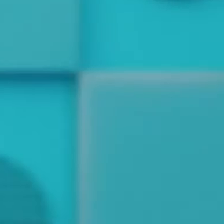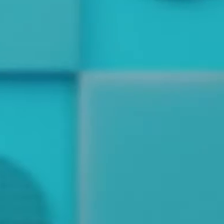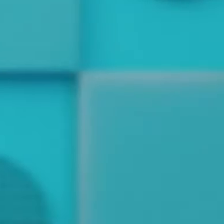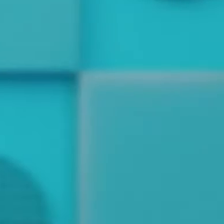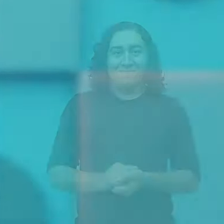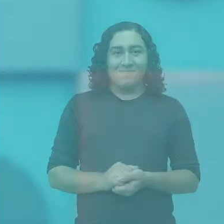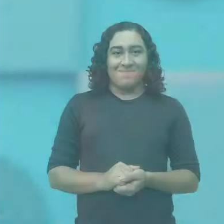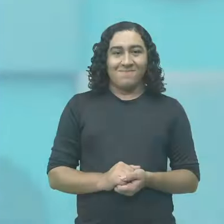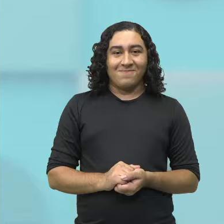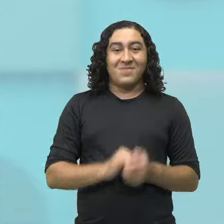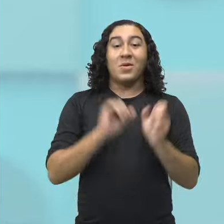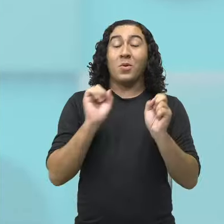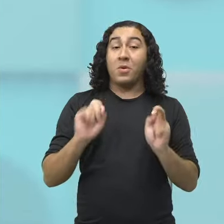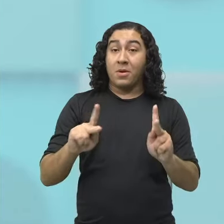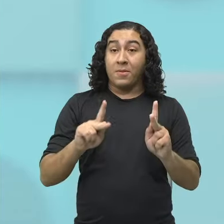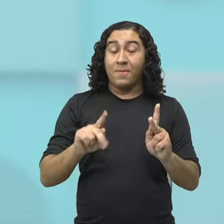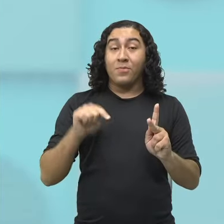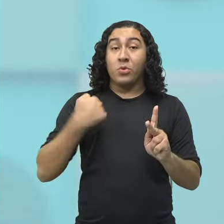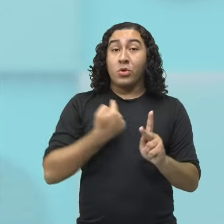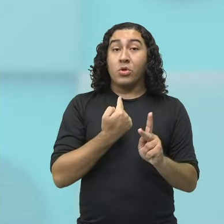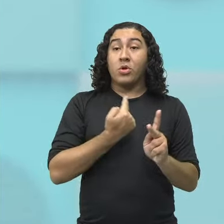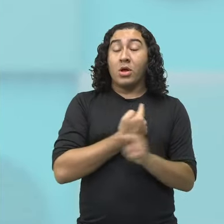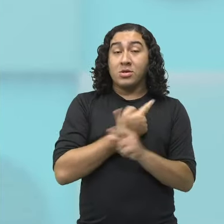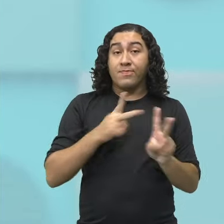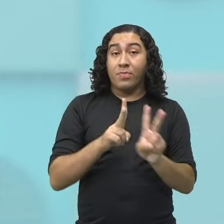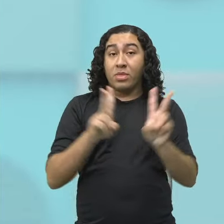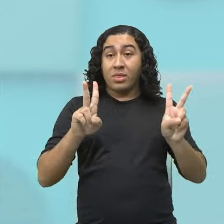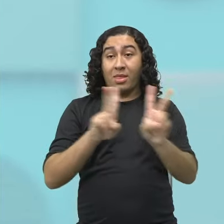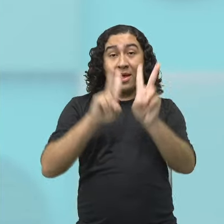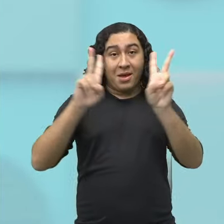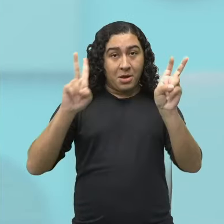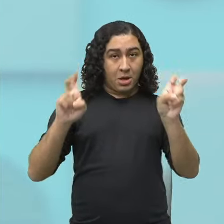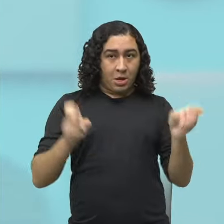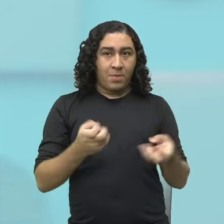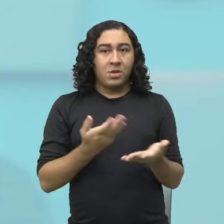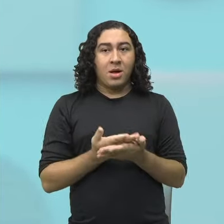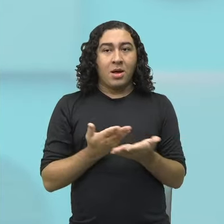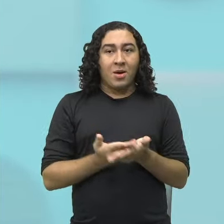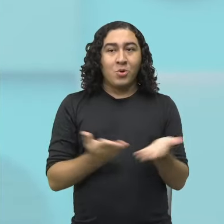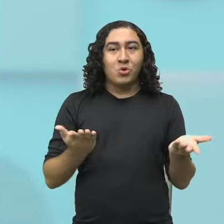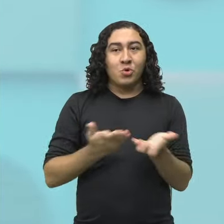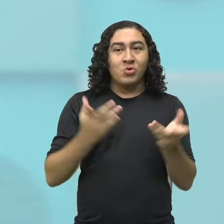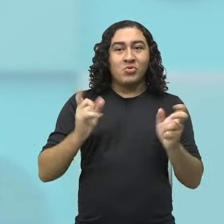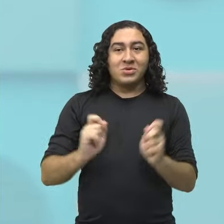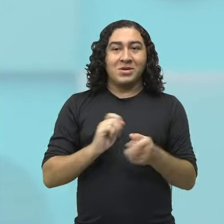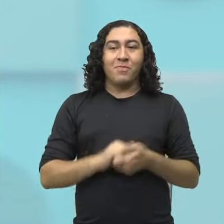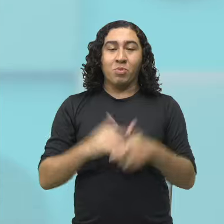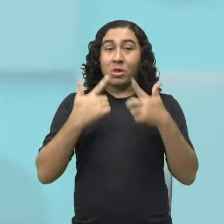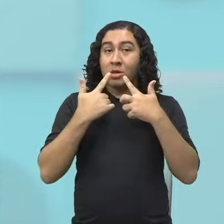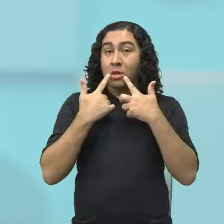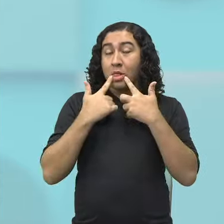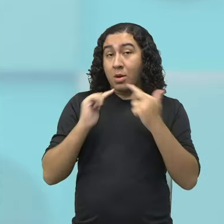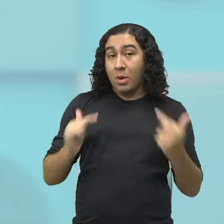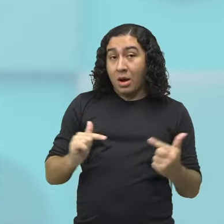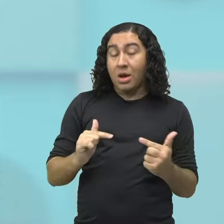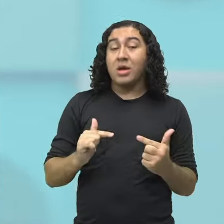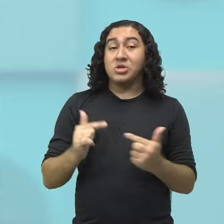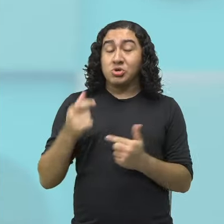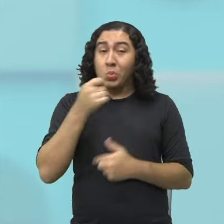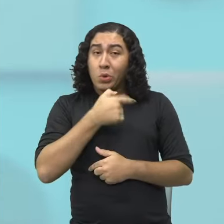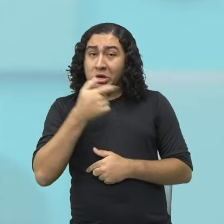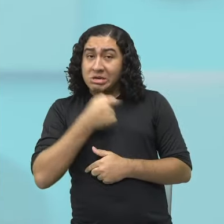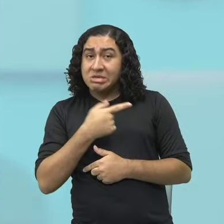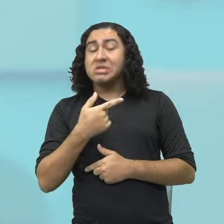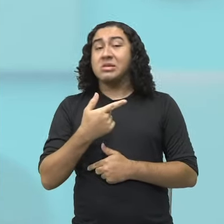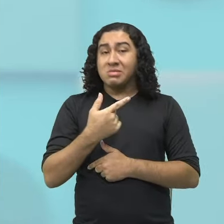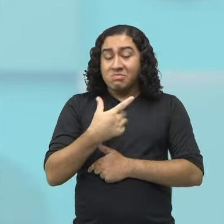Muito bem, nós vamos tratar então, nessa nossa aula, da linguagem humorística, das formas de